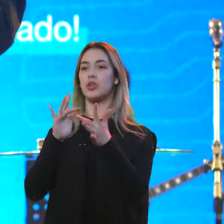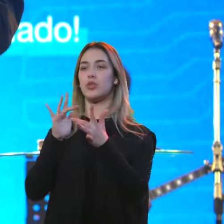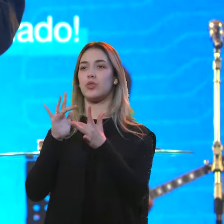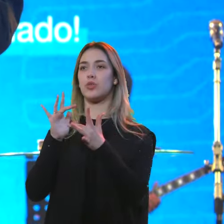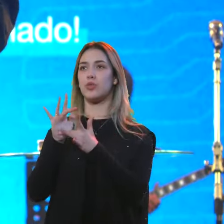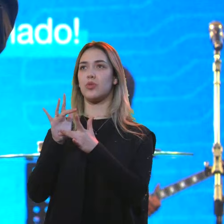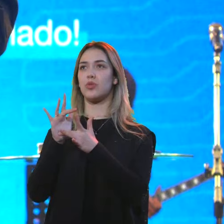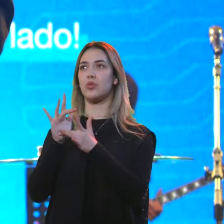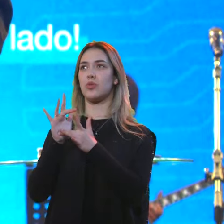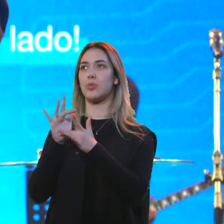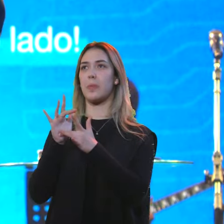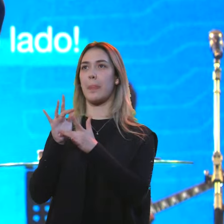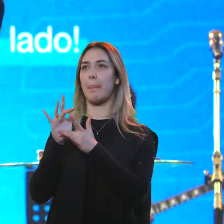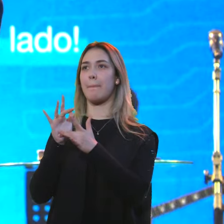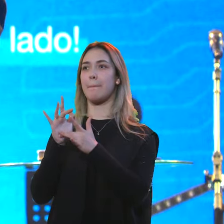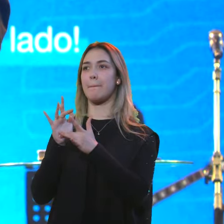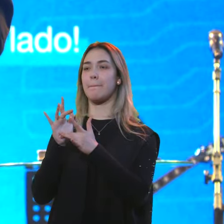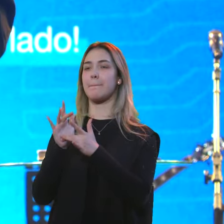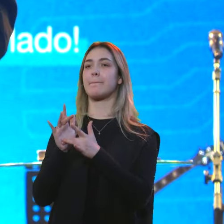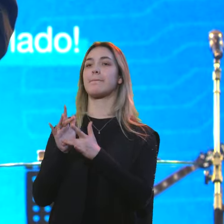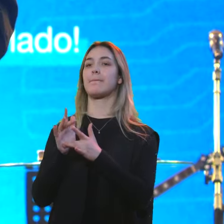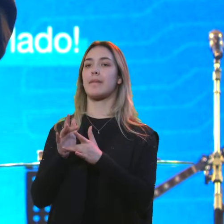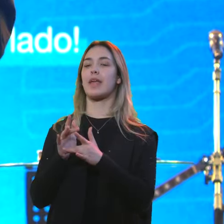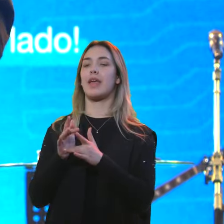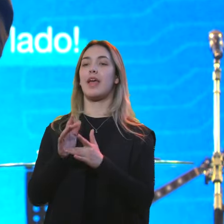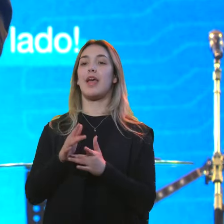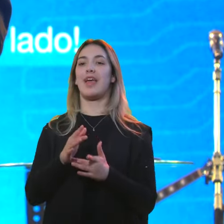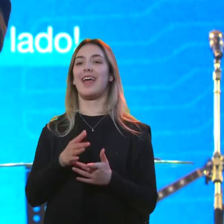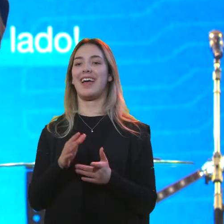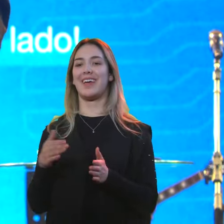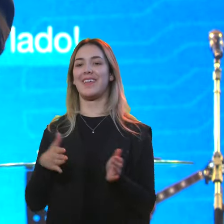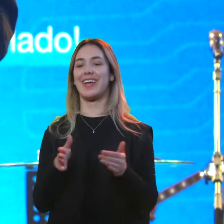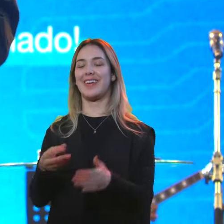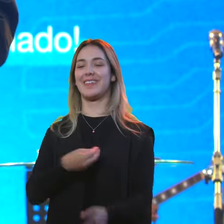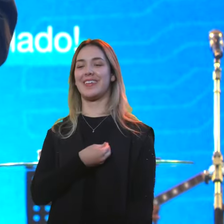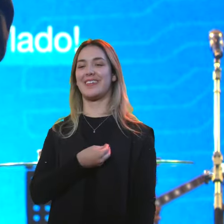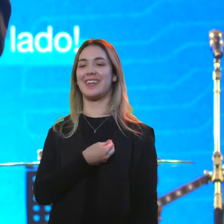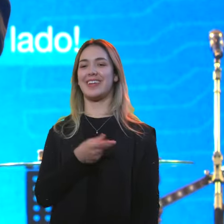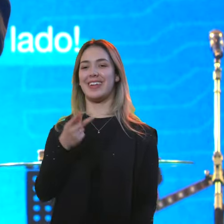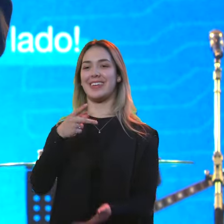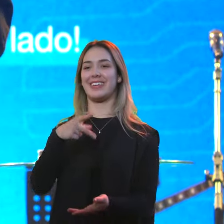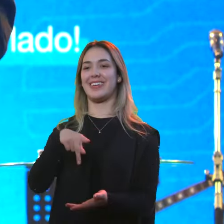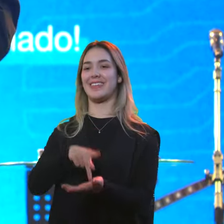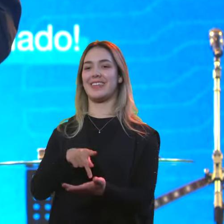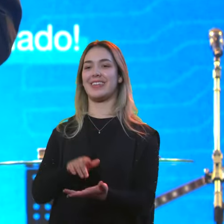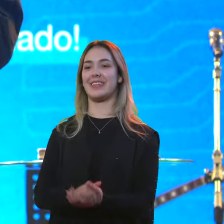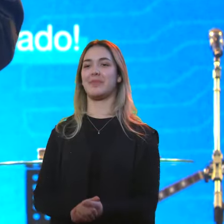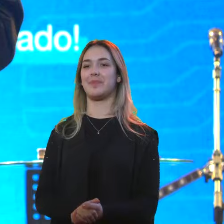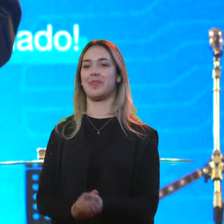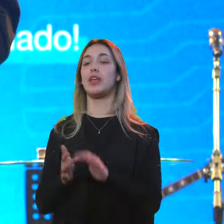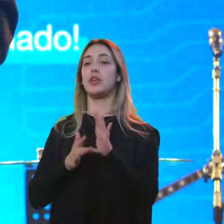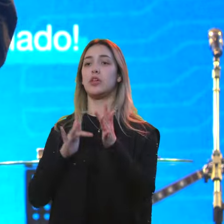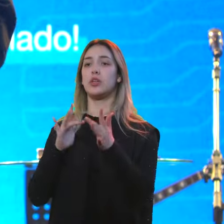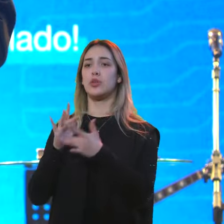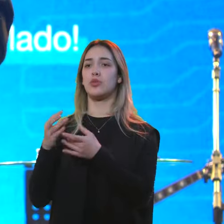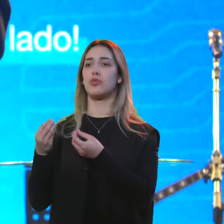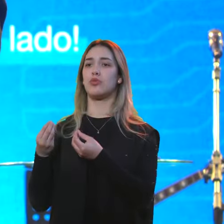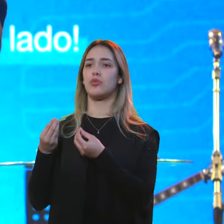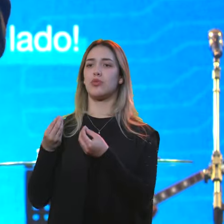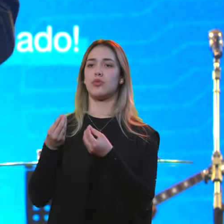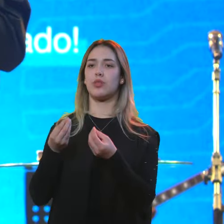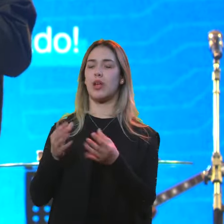disse, eu sou o caminho, a verdade e a vida. Você está precisando de instrução? Eu vou te instruir. Você está precisando de uma vida melhor?